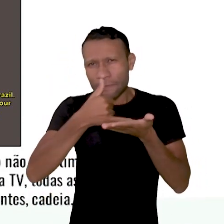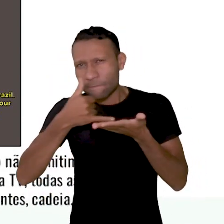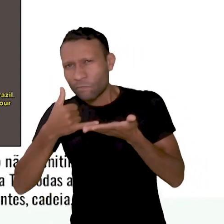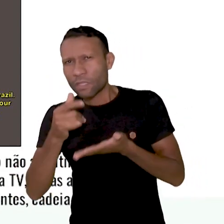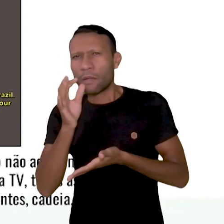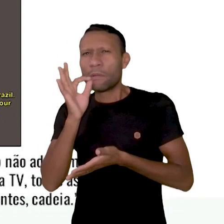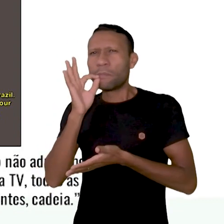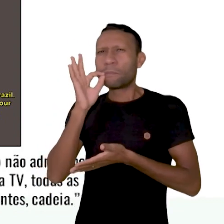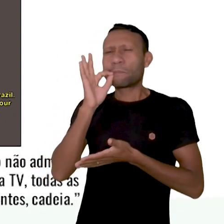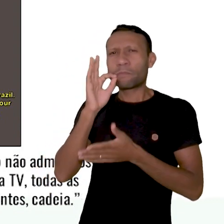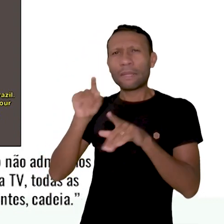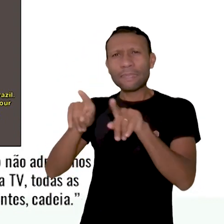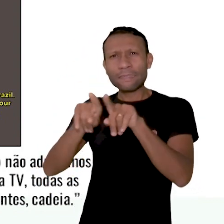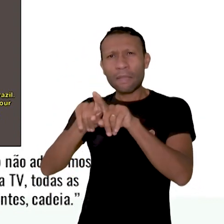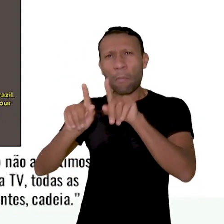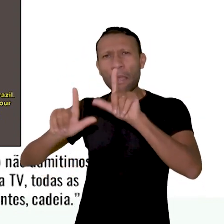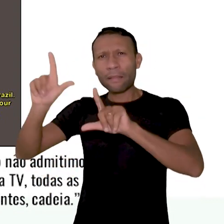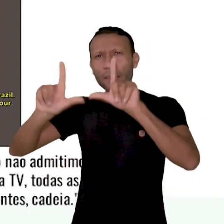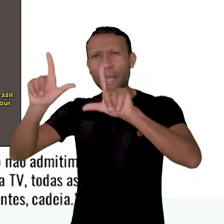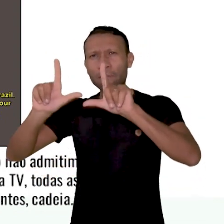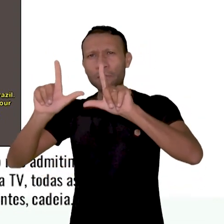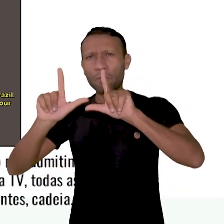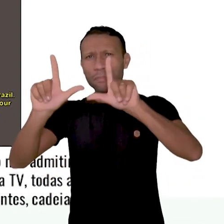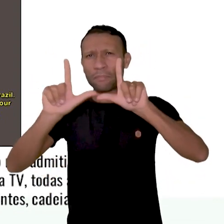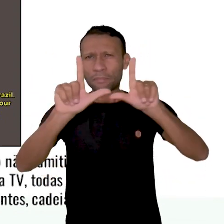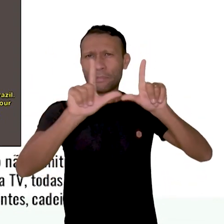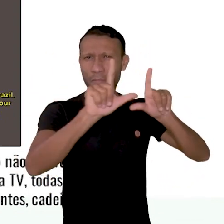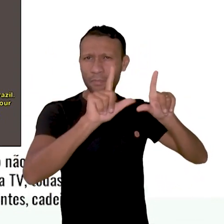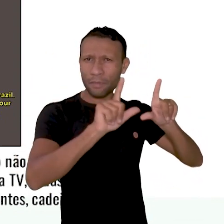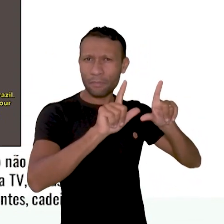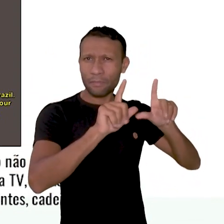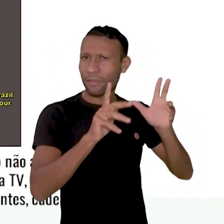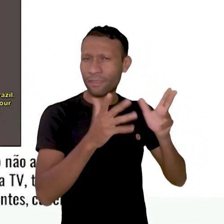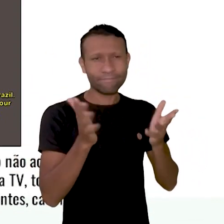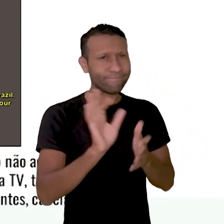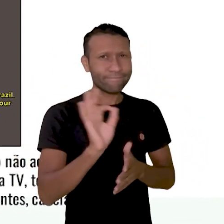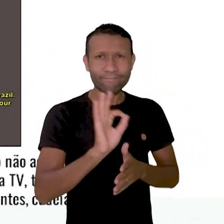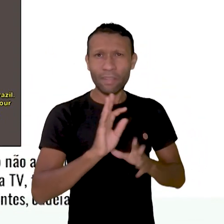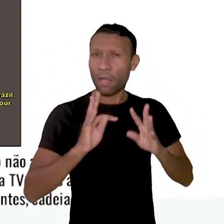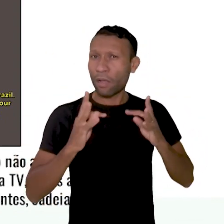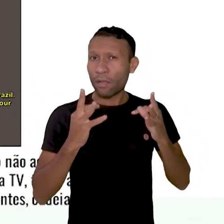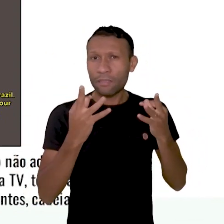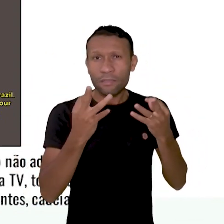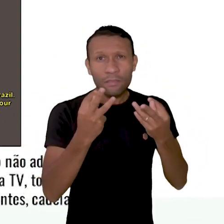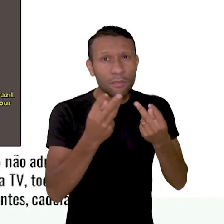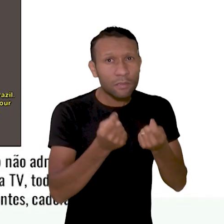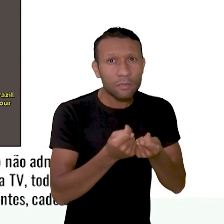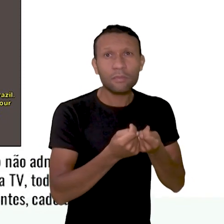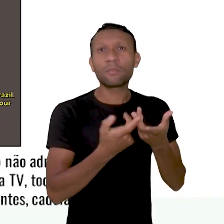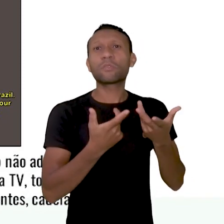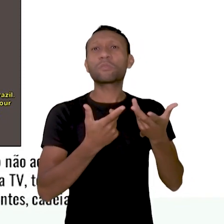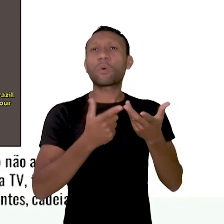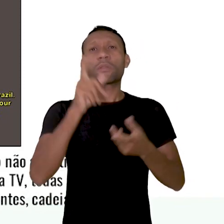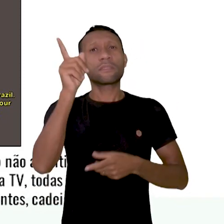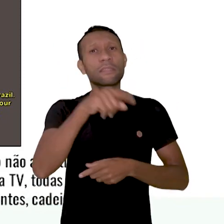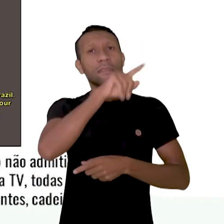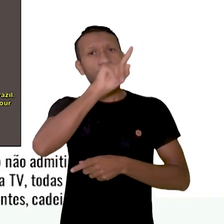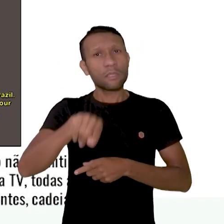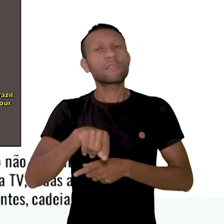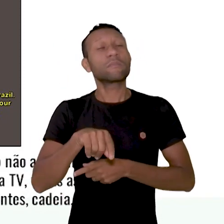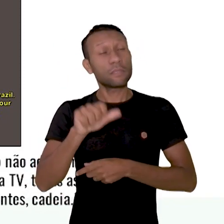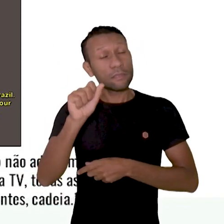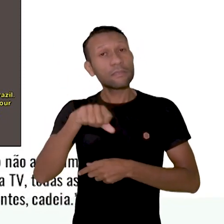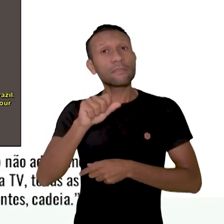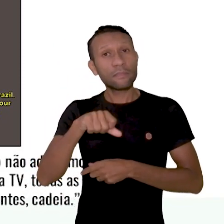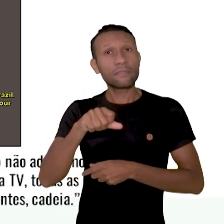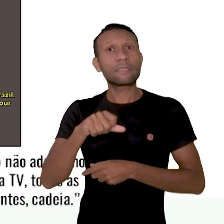heroína façam propaganda para os nossos filhos na TV, todas as formas de publicidade do cigarro deveriam ser